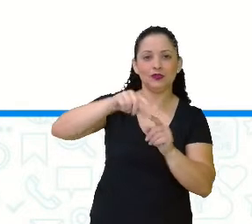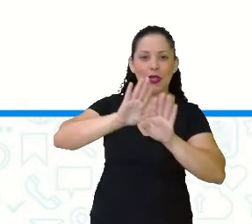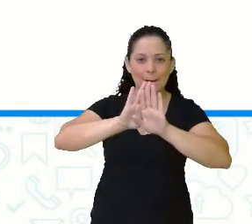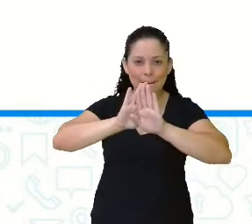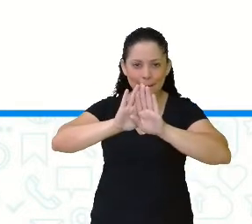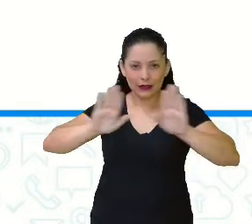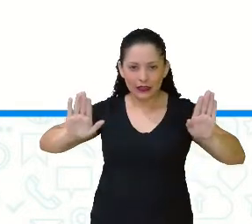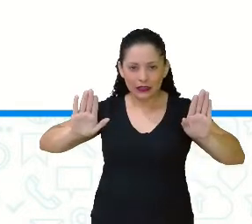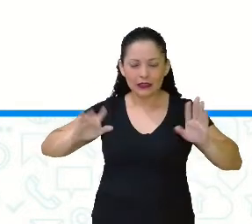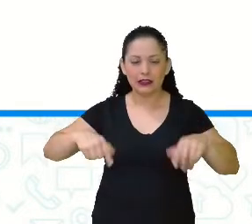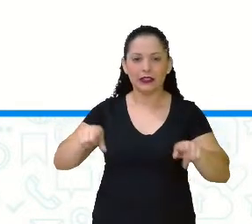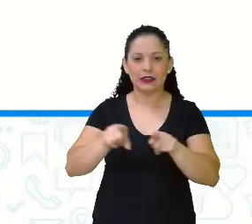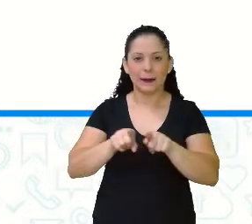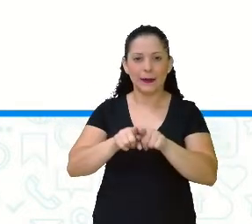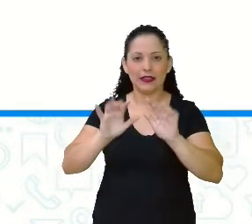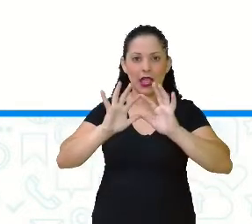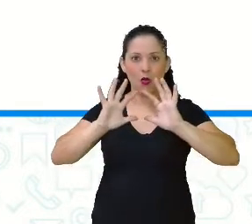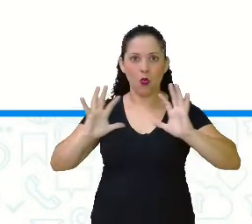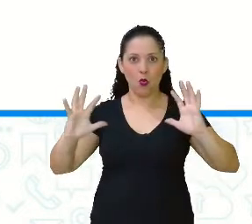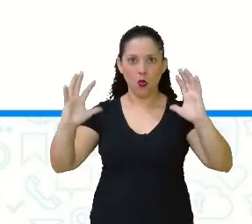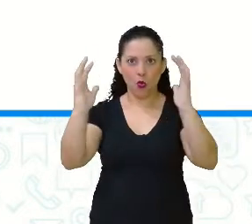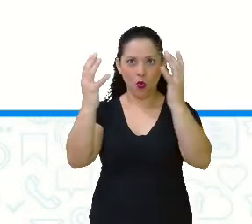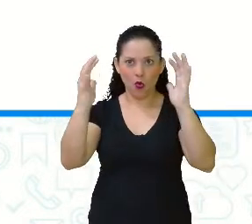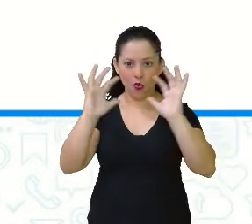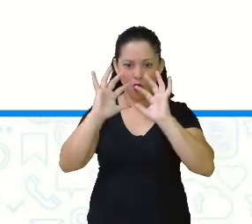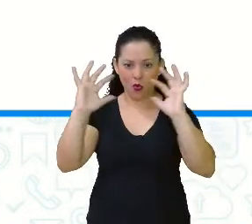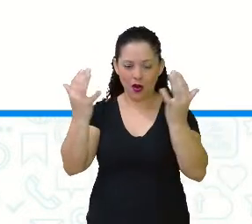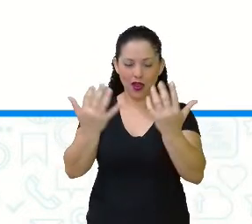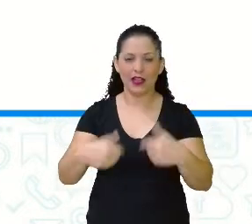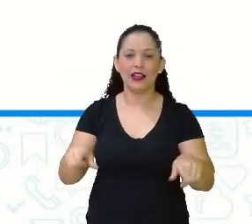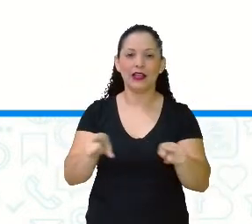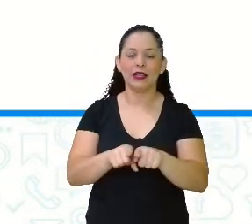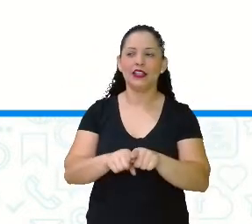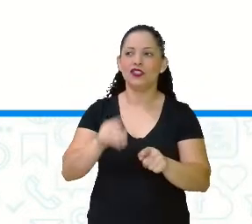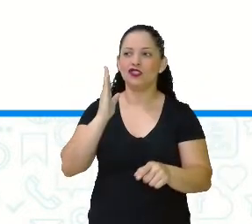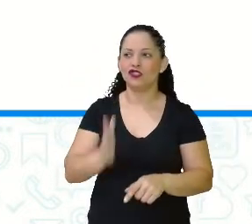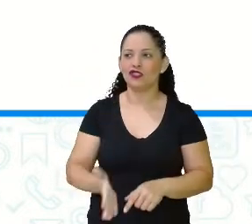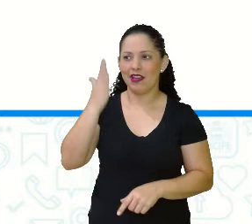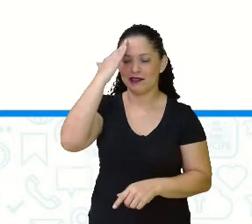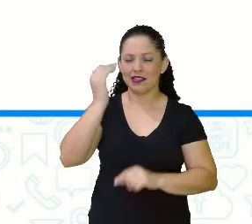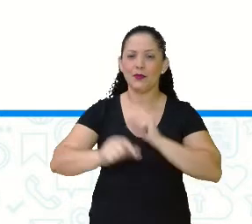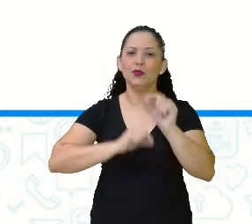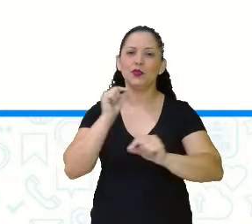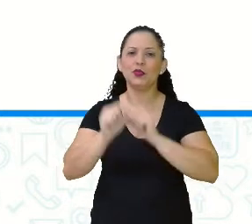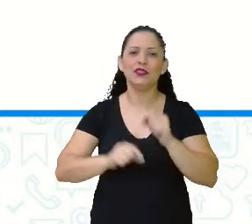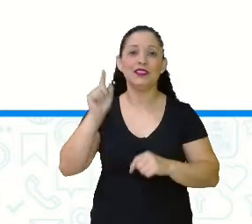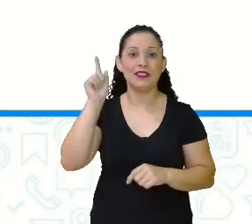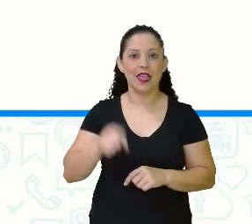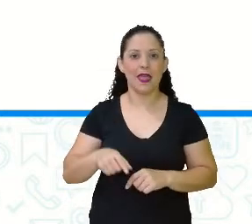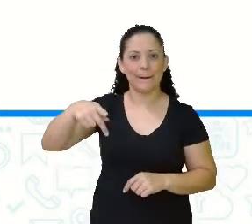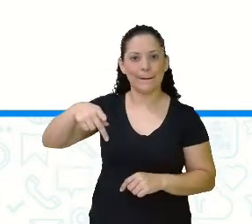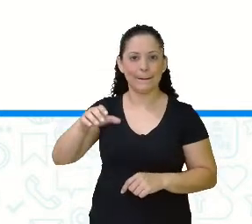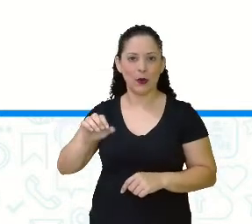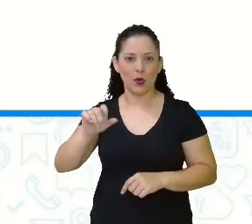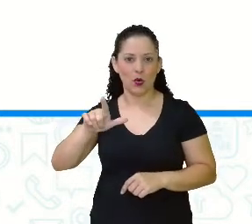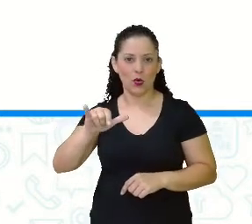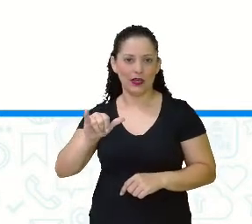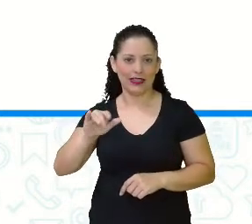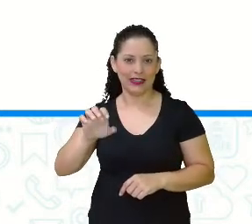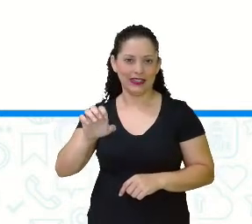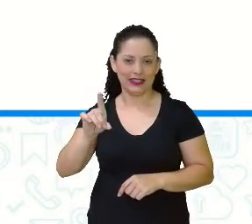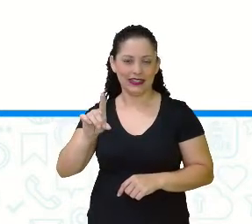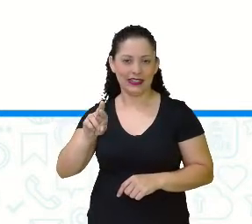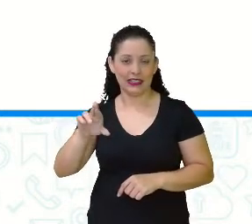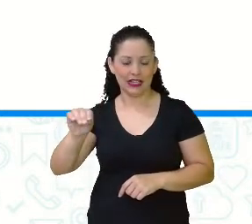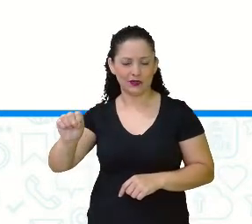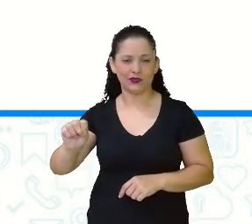figura espacial, a gente já descobriu o que são os poliedros. Responde para mim aí no chat. Você